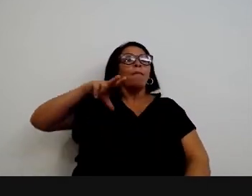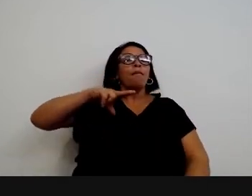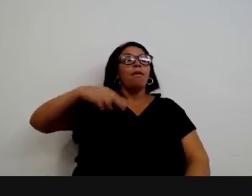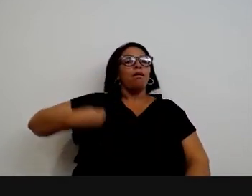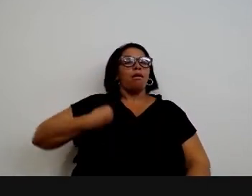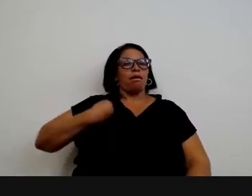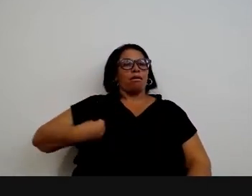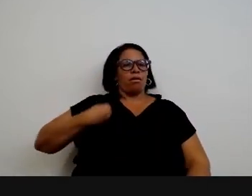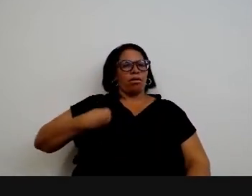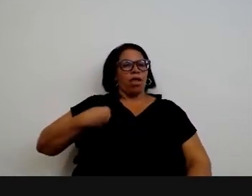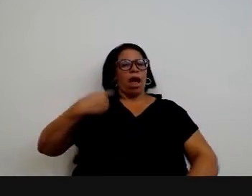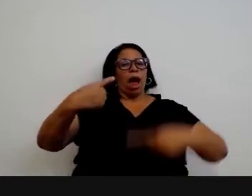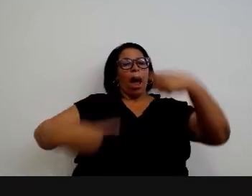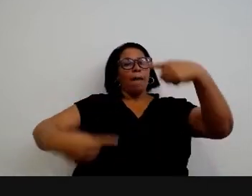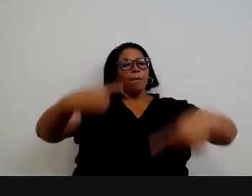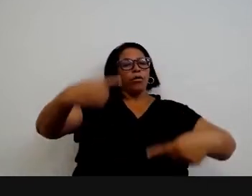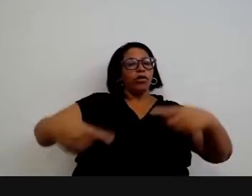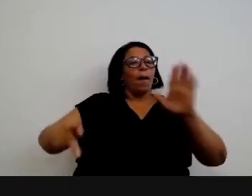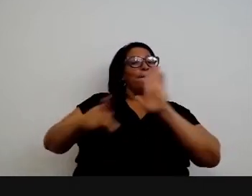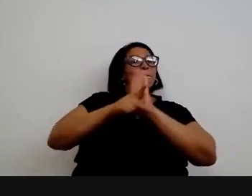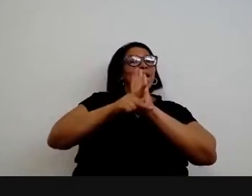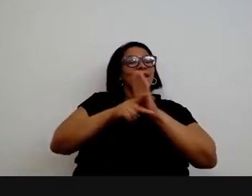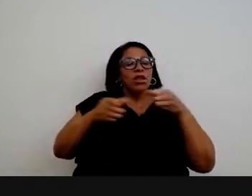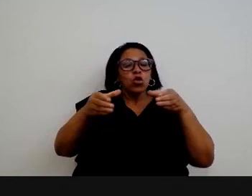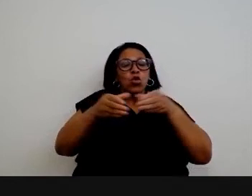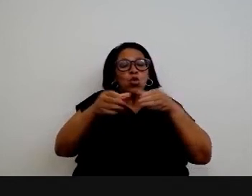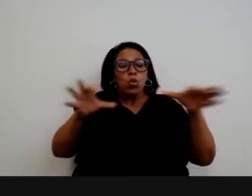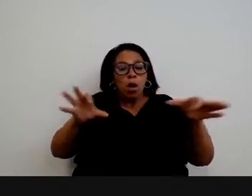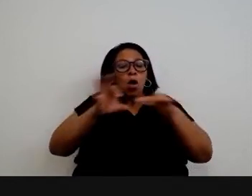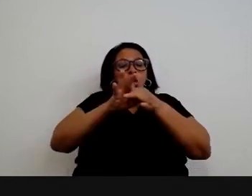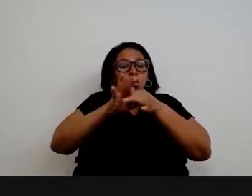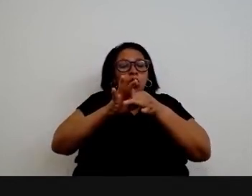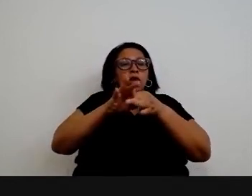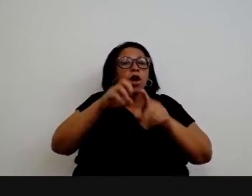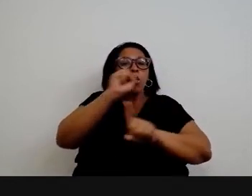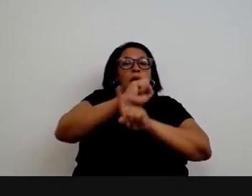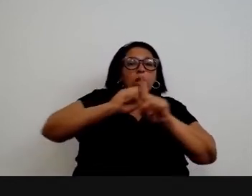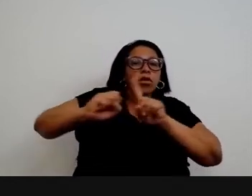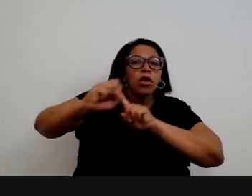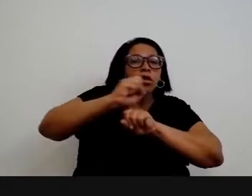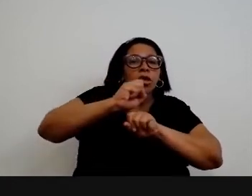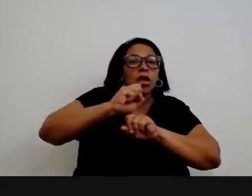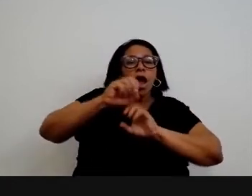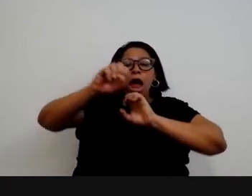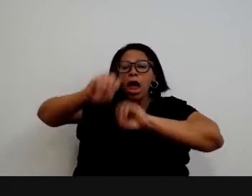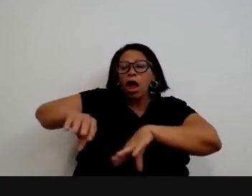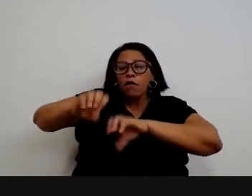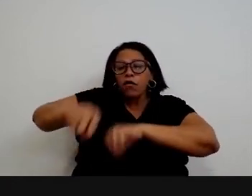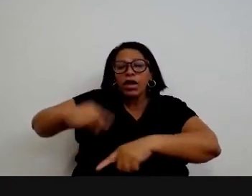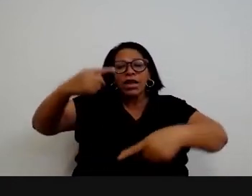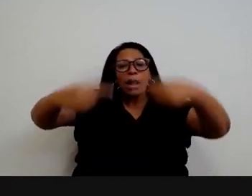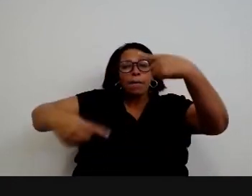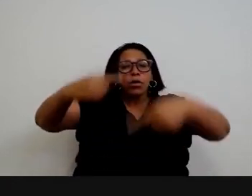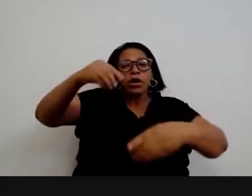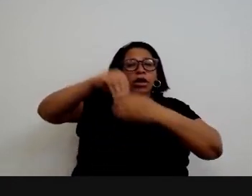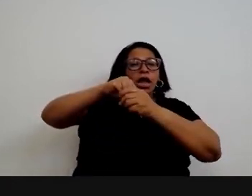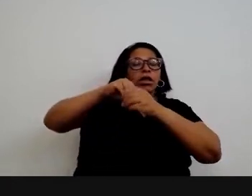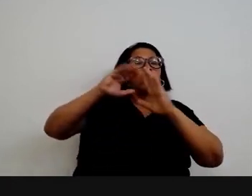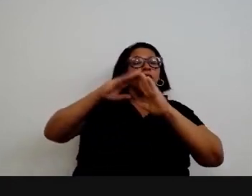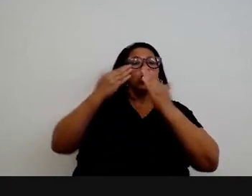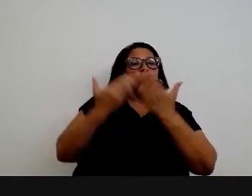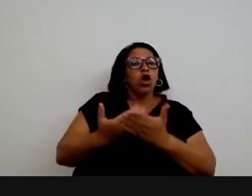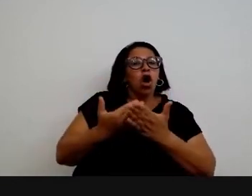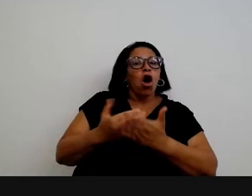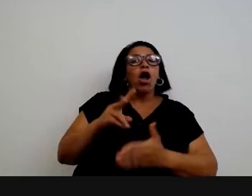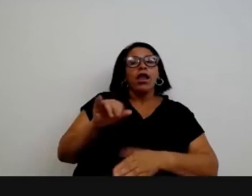pessoas e que a política pertence ao universo coletivo das pessoas. Portanto, não sou eu que vou ensinar política para o meu filho em casa.